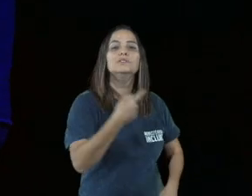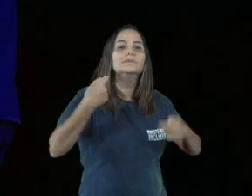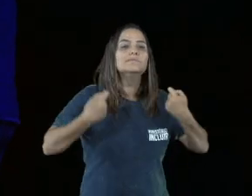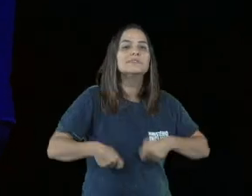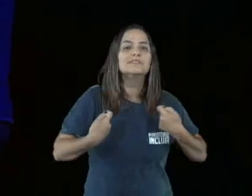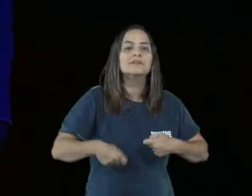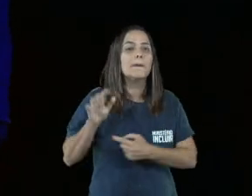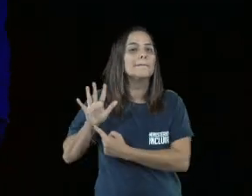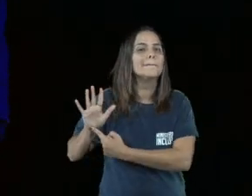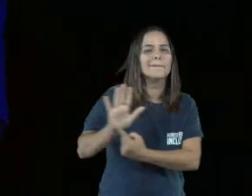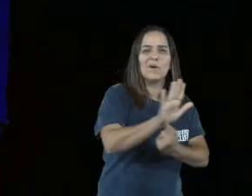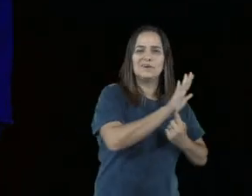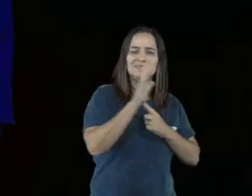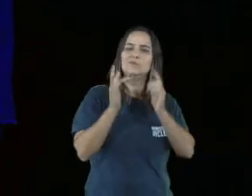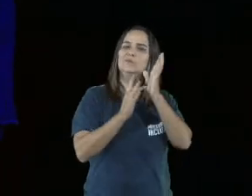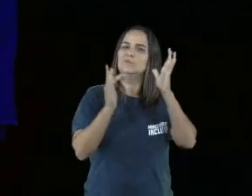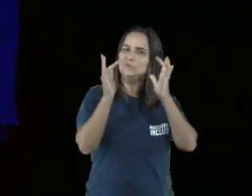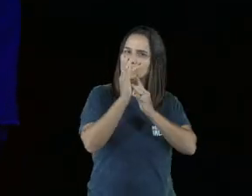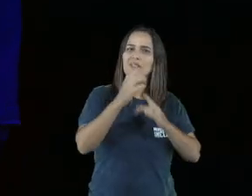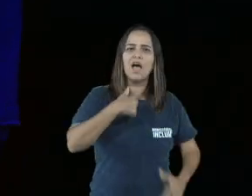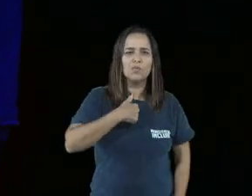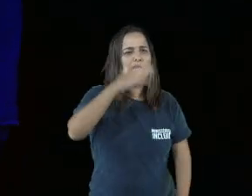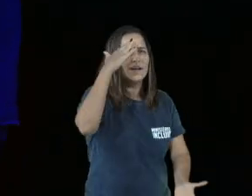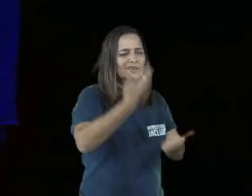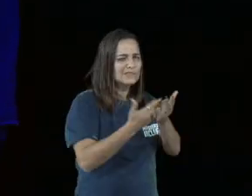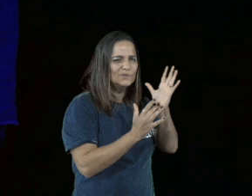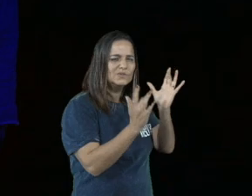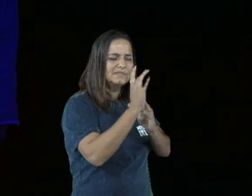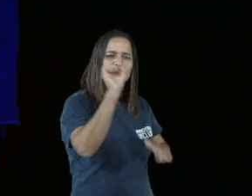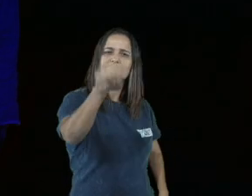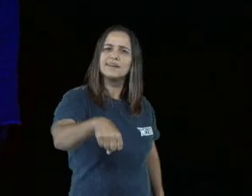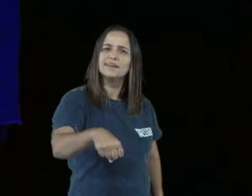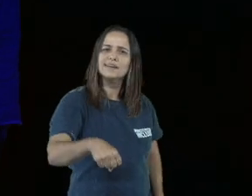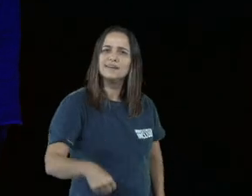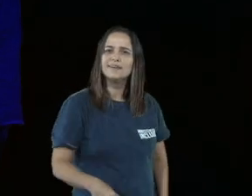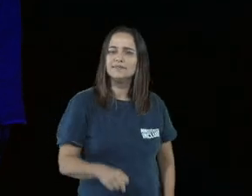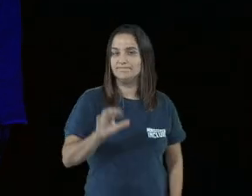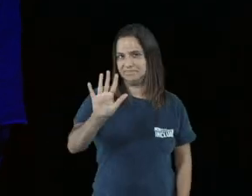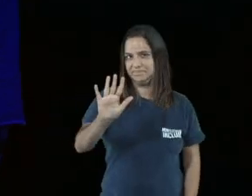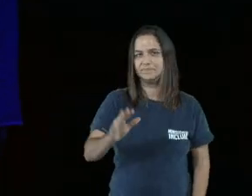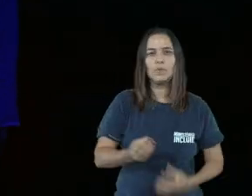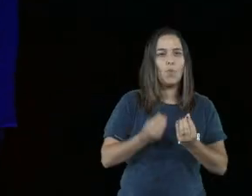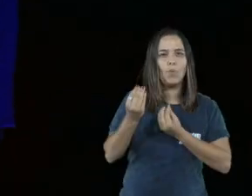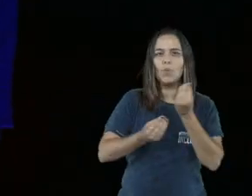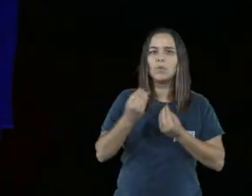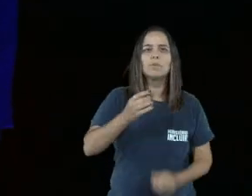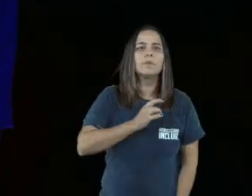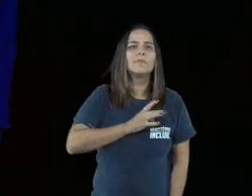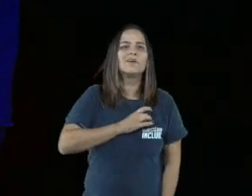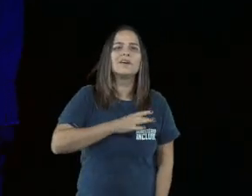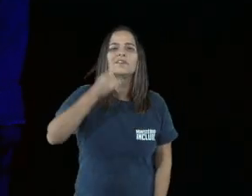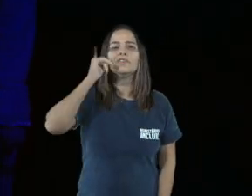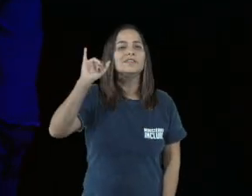segundo segredo para a gente vencer o medo perceba os pontos vulneráveis o que está te dando medo